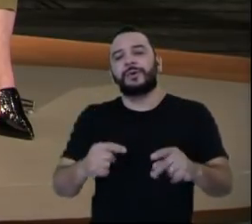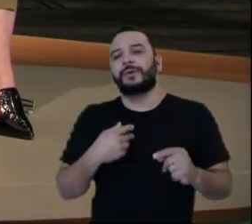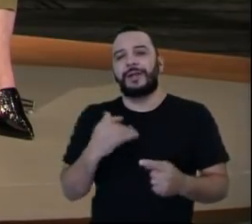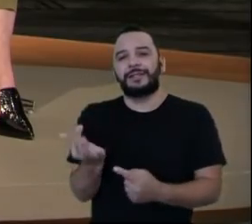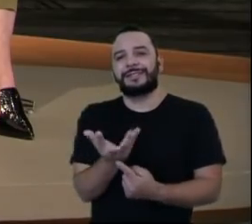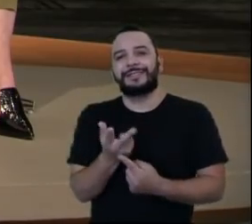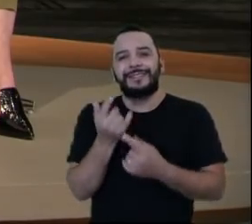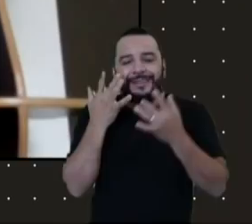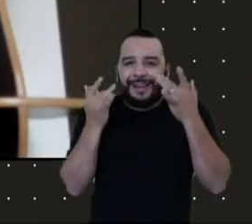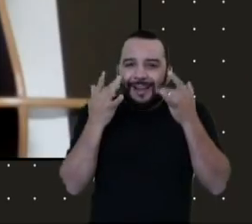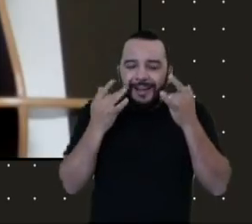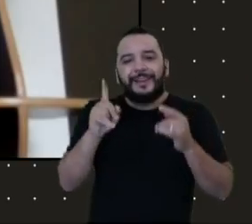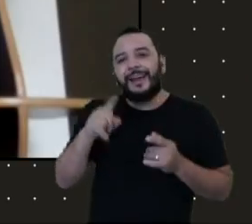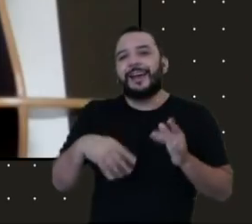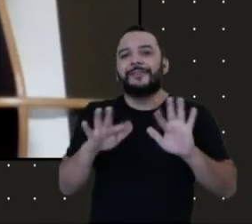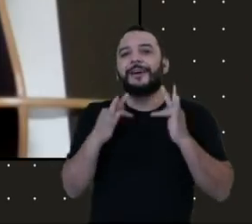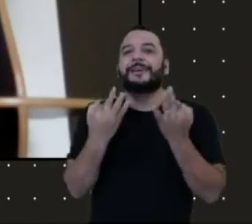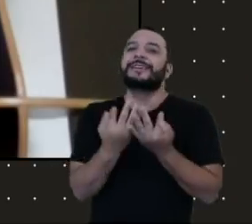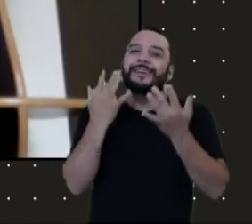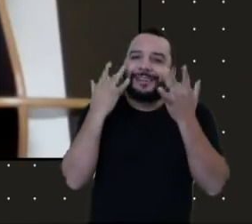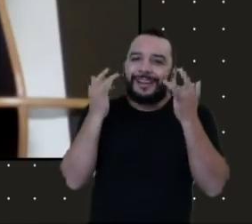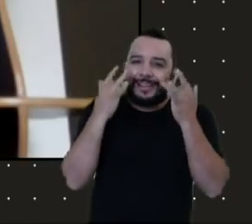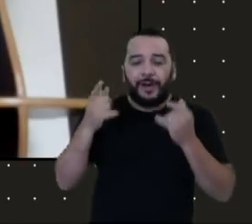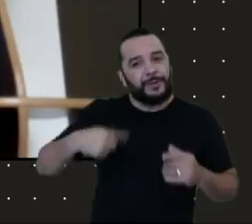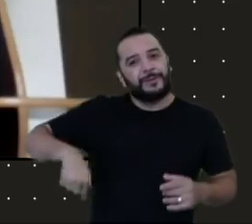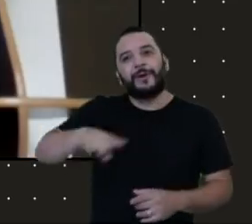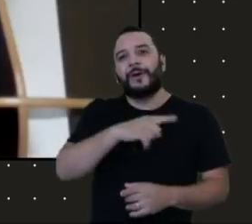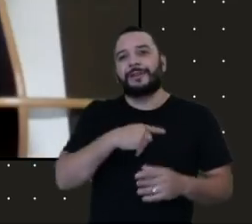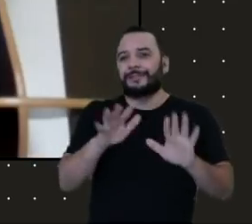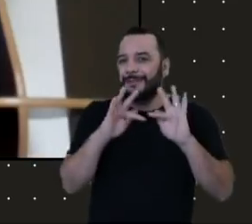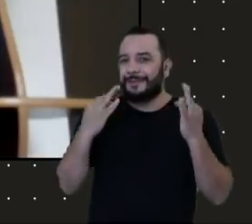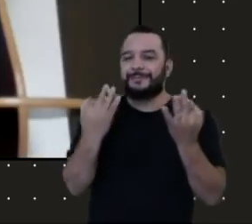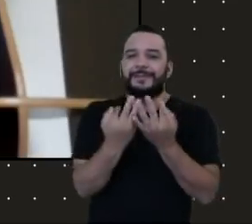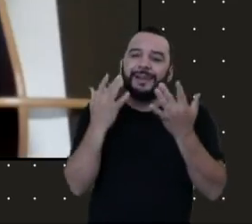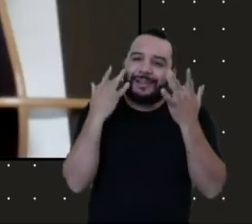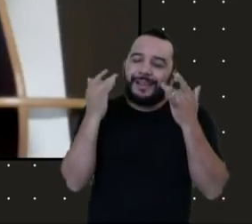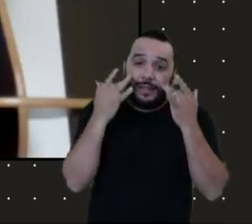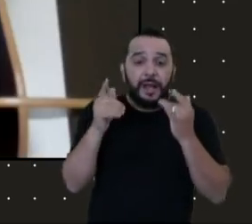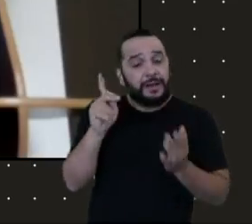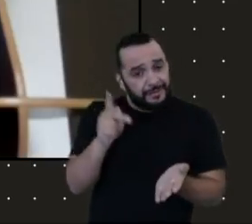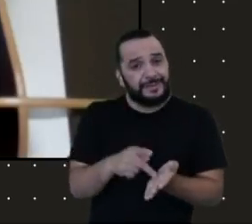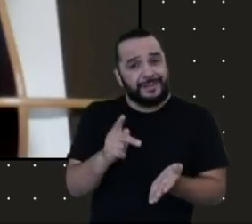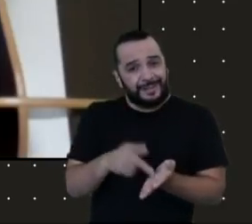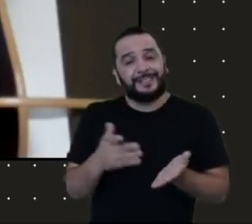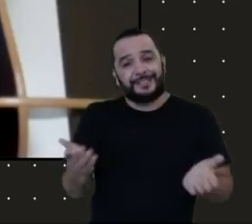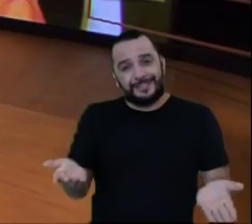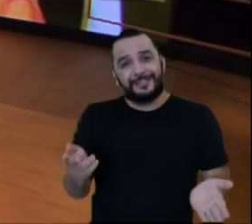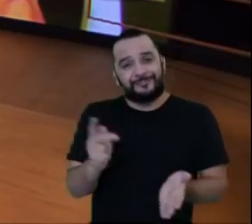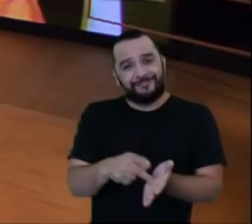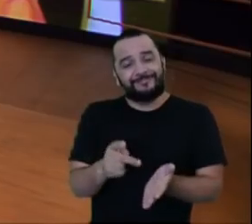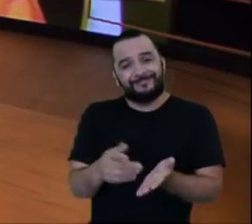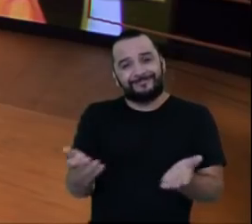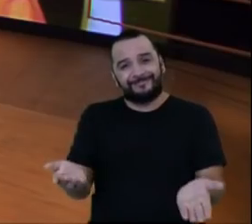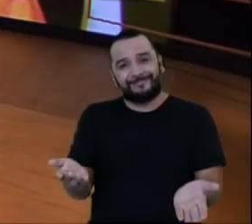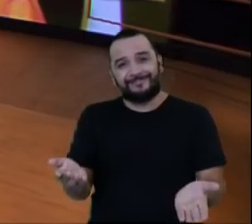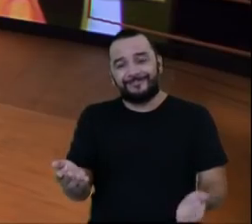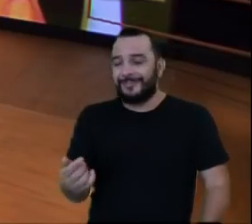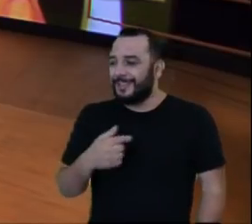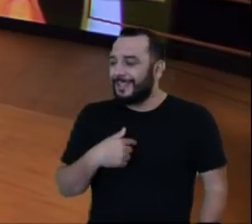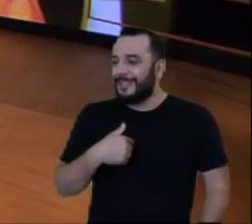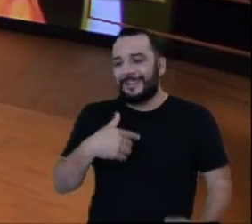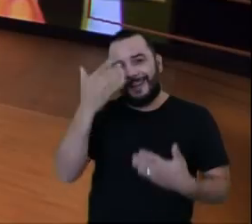com você. Ele é um diretor como poucos, ele sabe acordar você, a sua